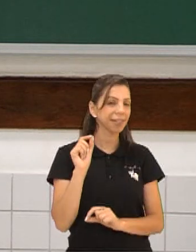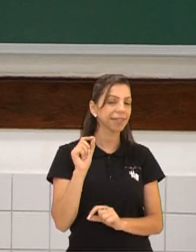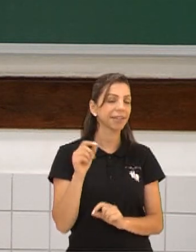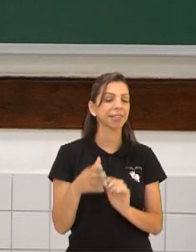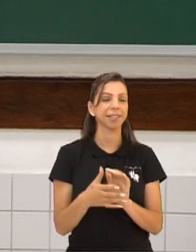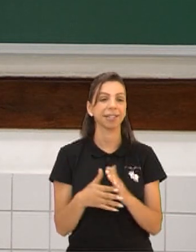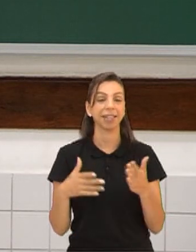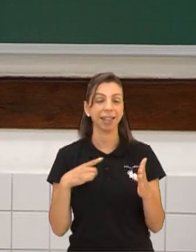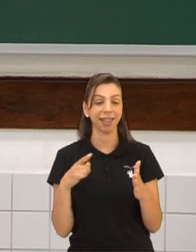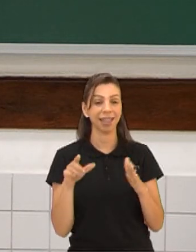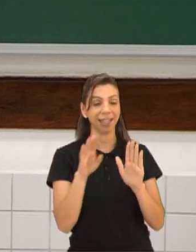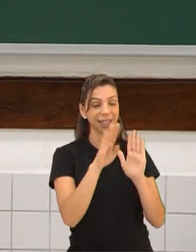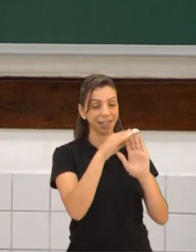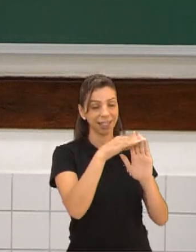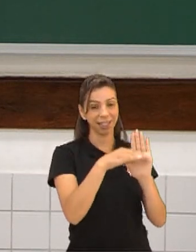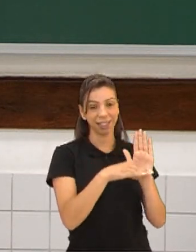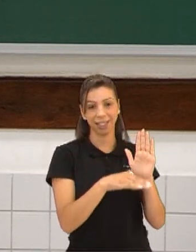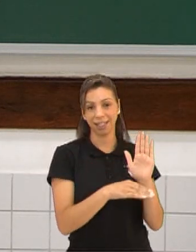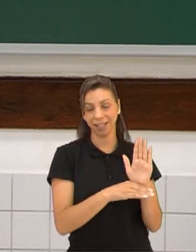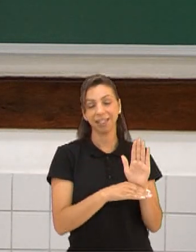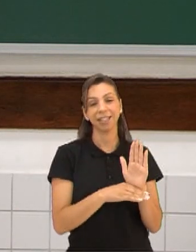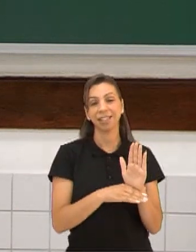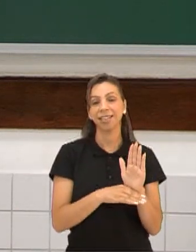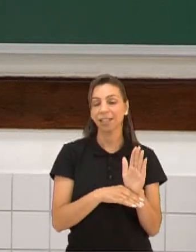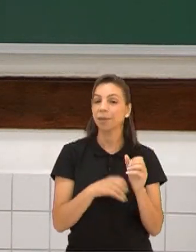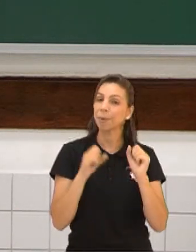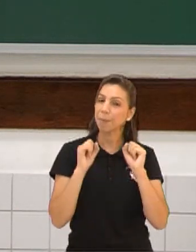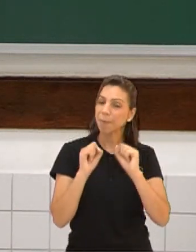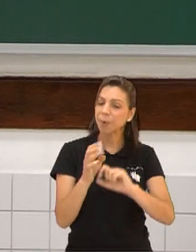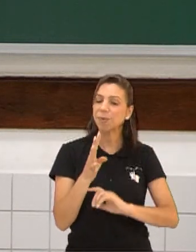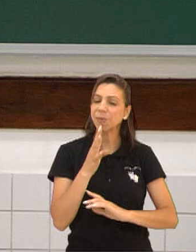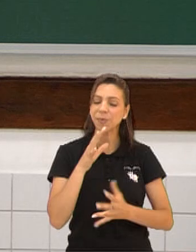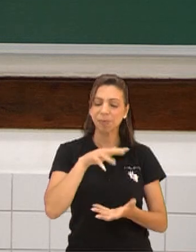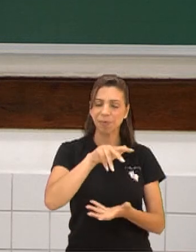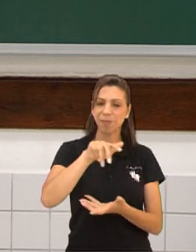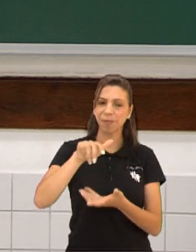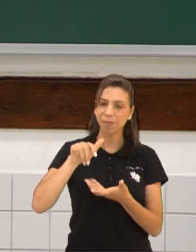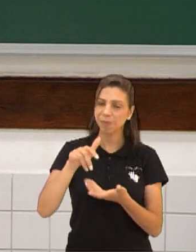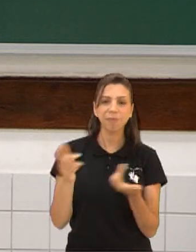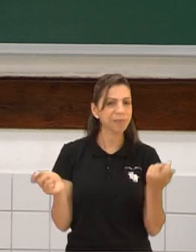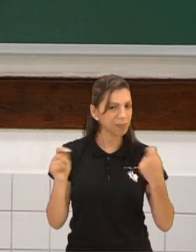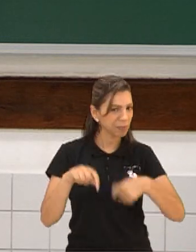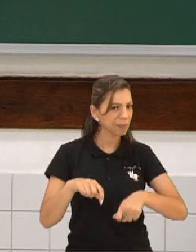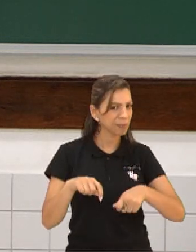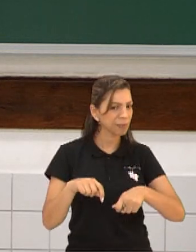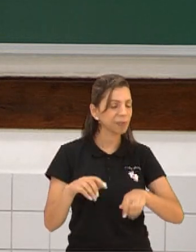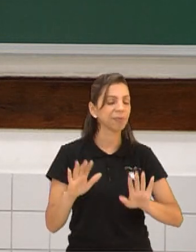existem categorias que nos permitem conhecer o mundo, né, e nos permitem